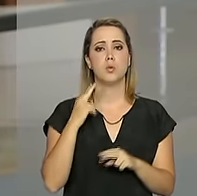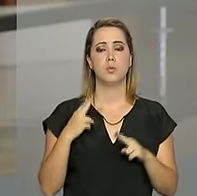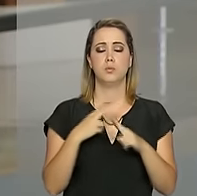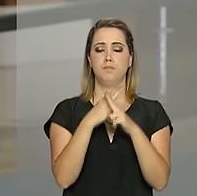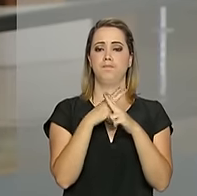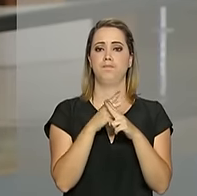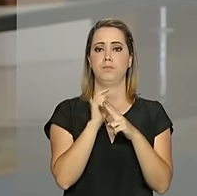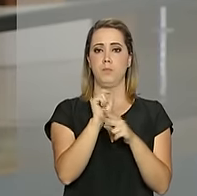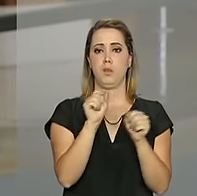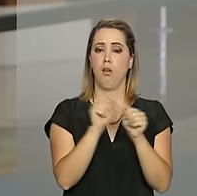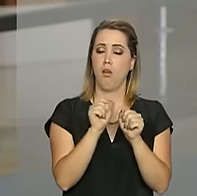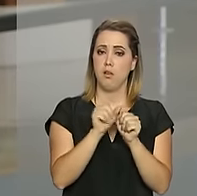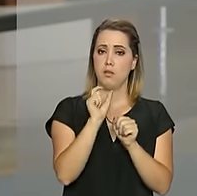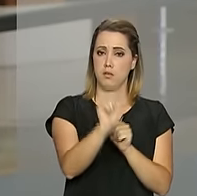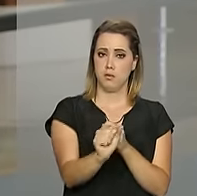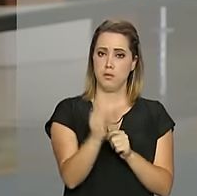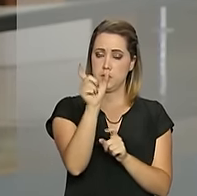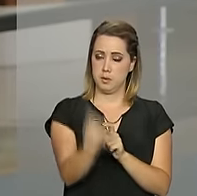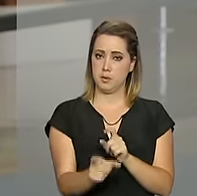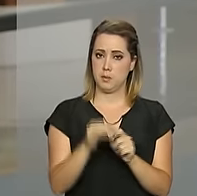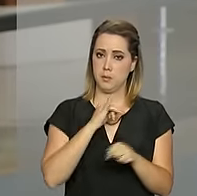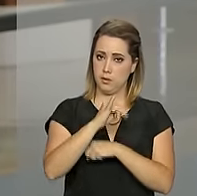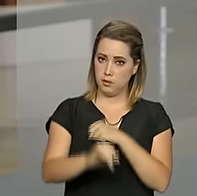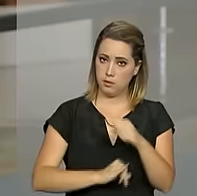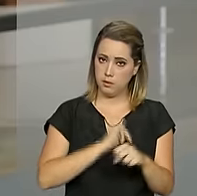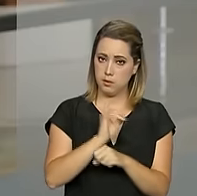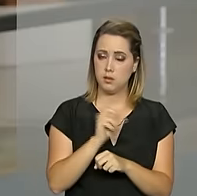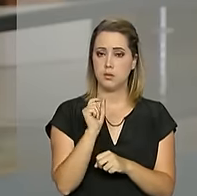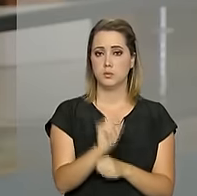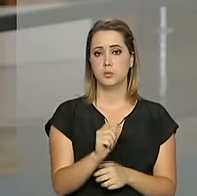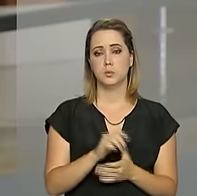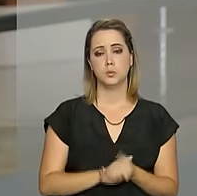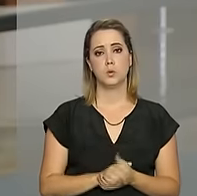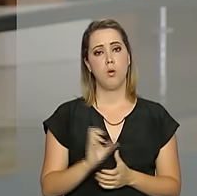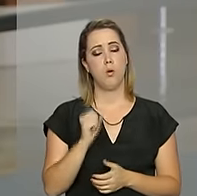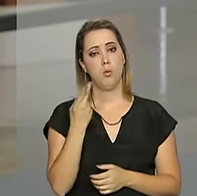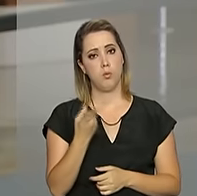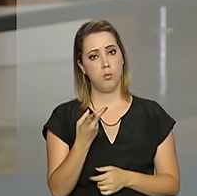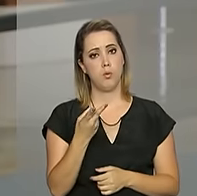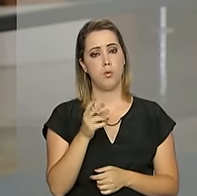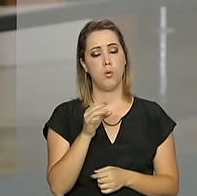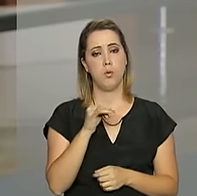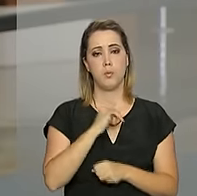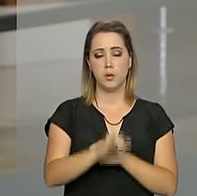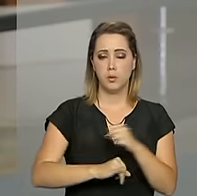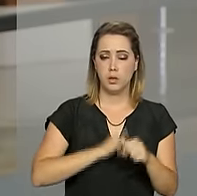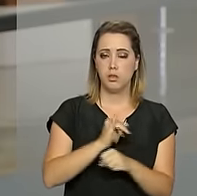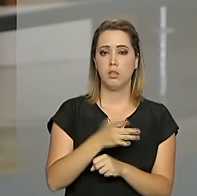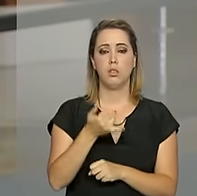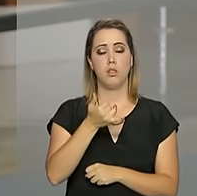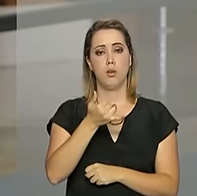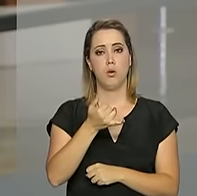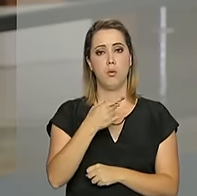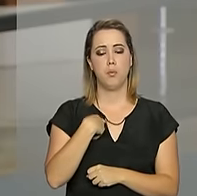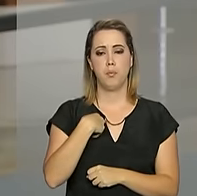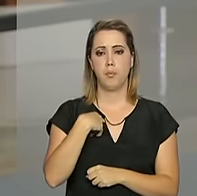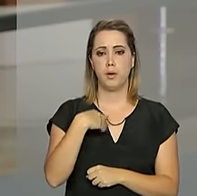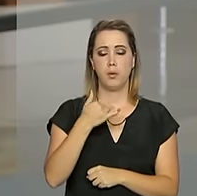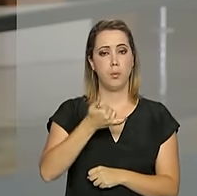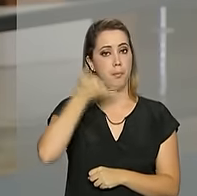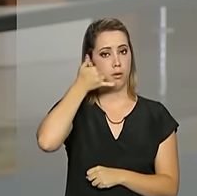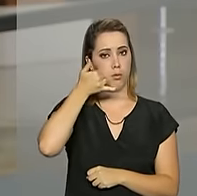Federal, fazer isso pelo portal da Caixa na internet ou pelo Internet Banking, que é